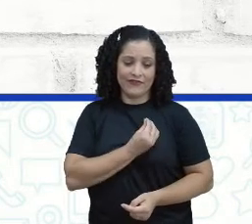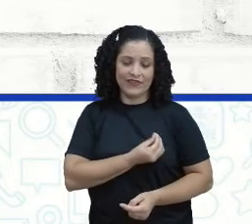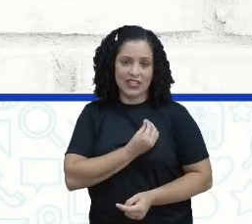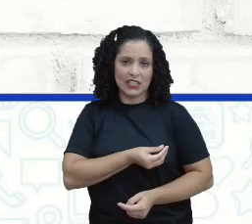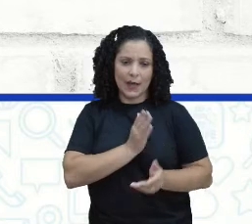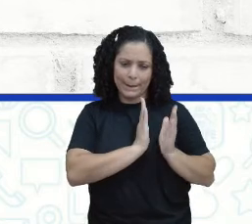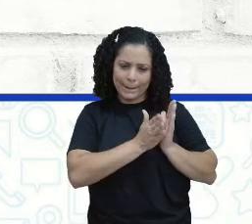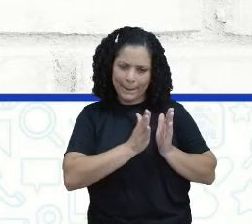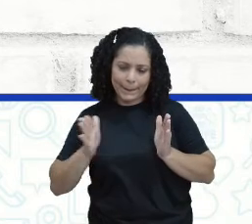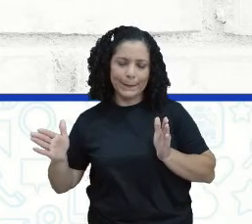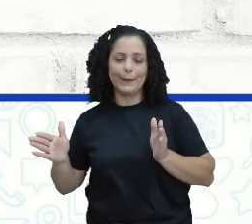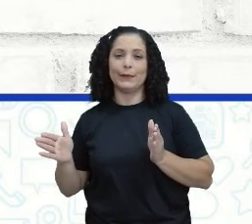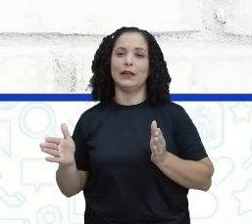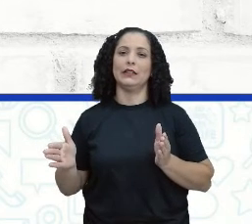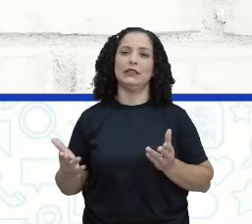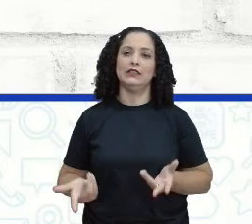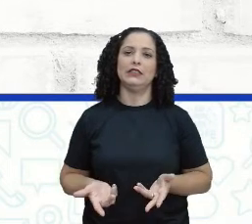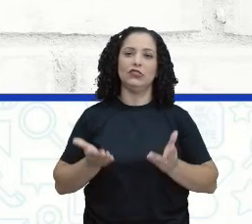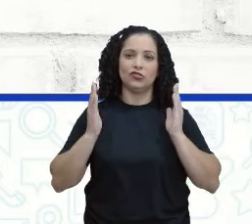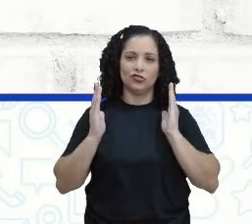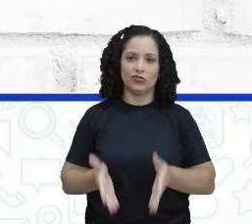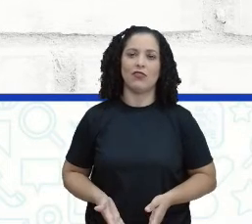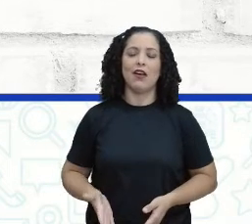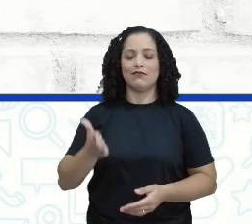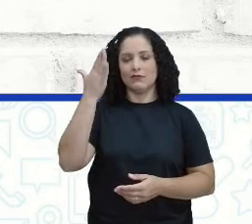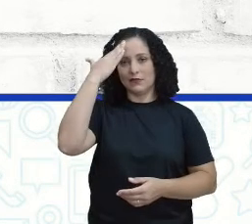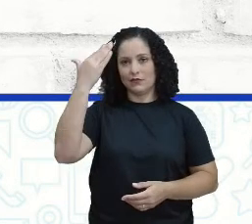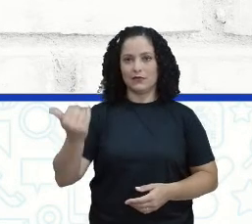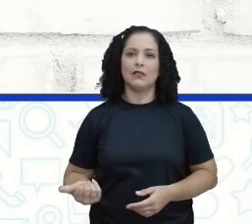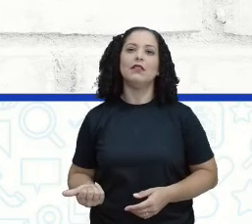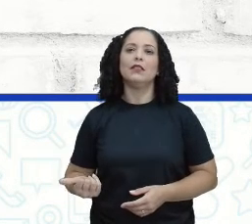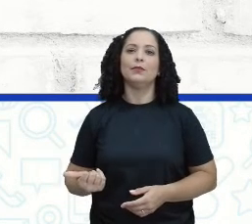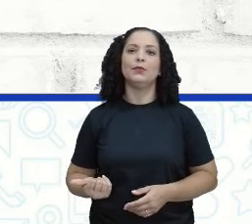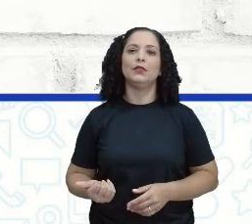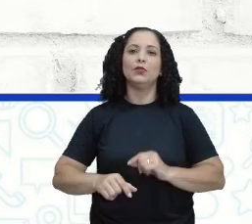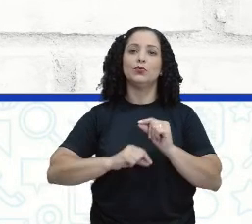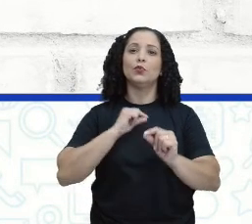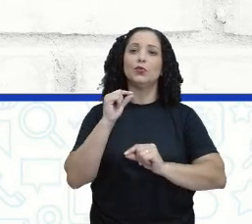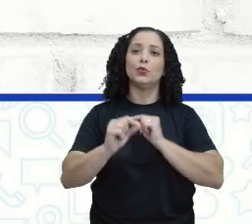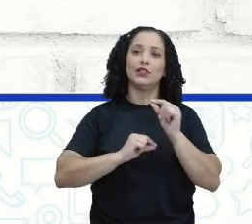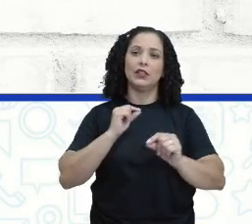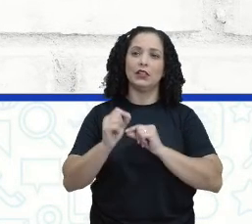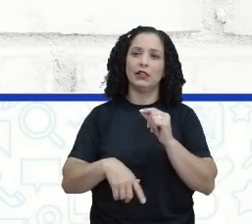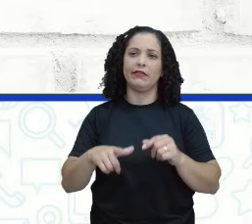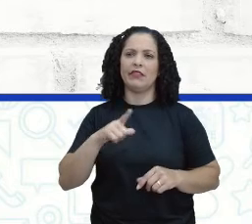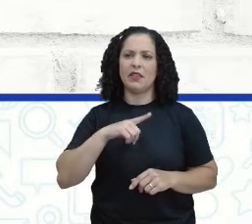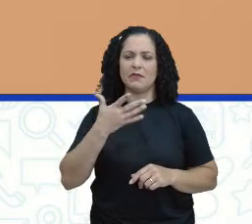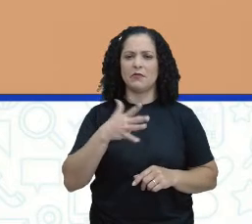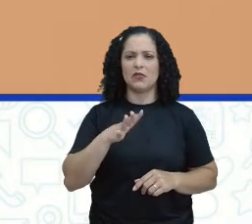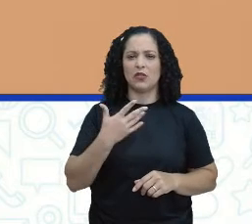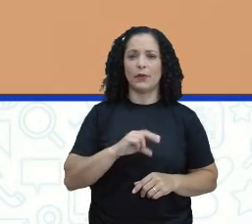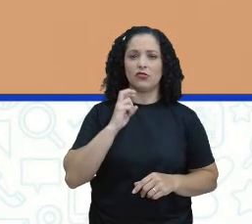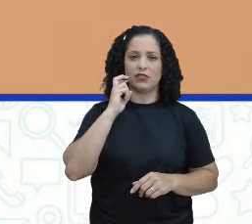já é sabido que a meia-vida do carbono 14, né? Ela tem mais ou menos